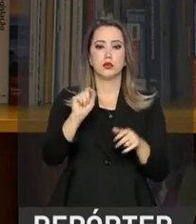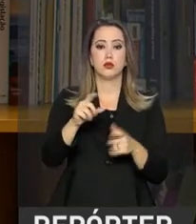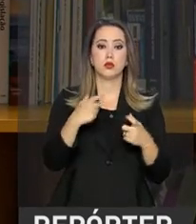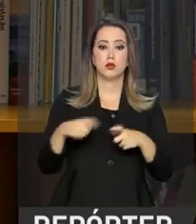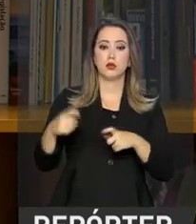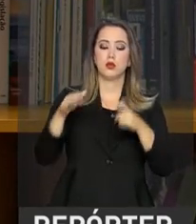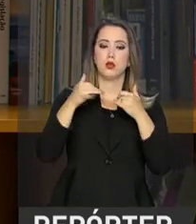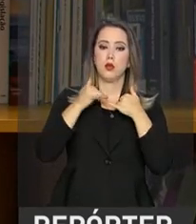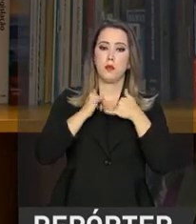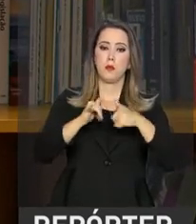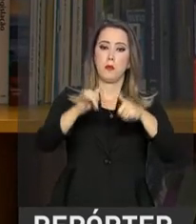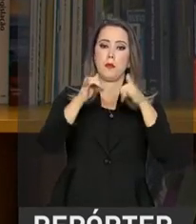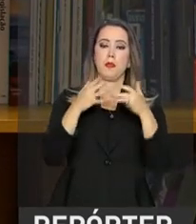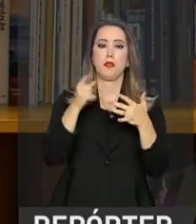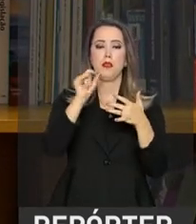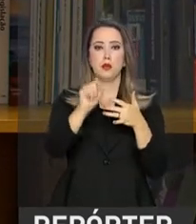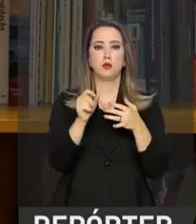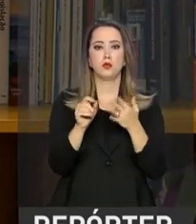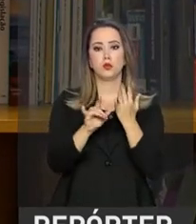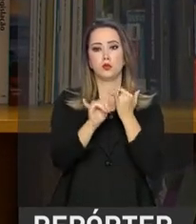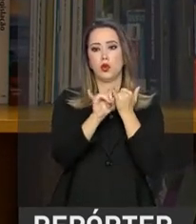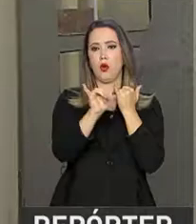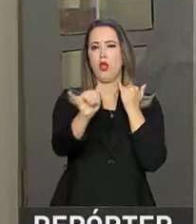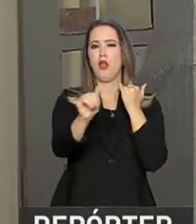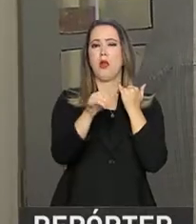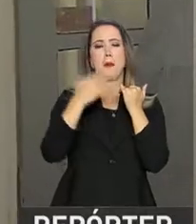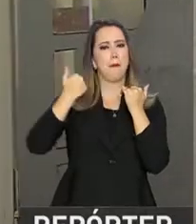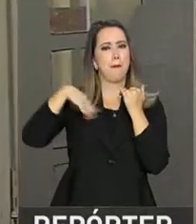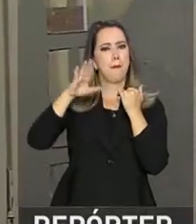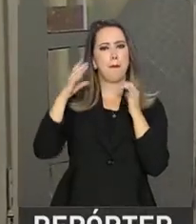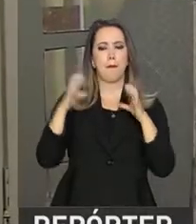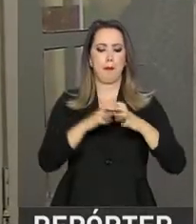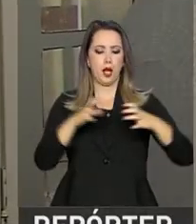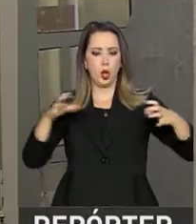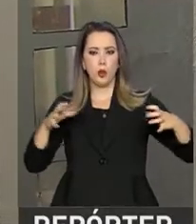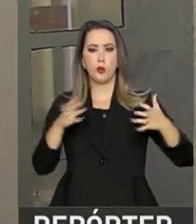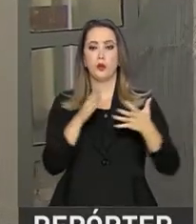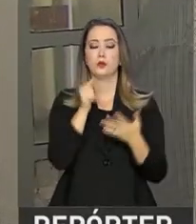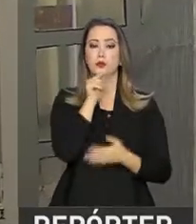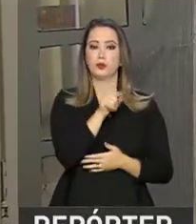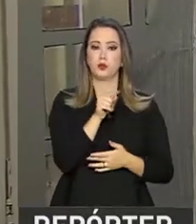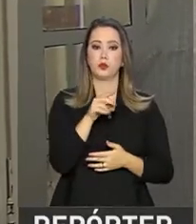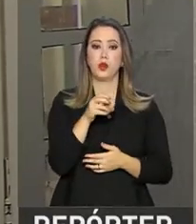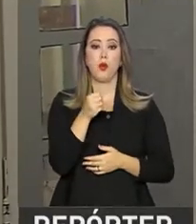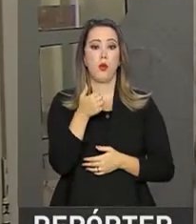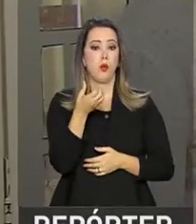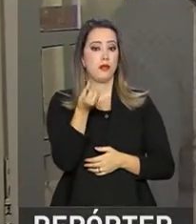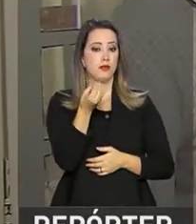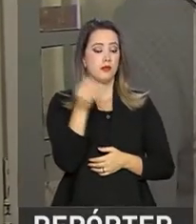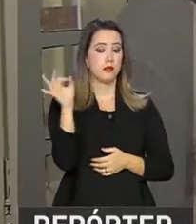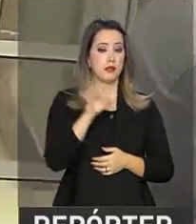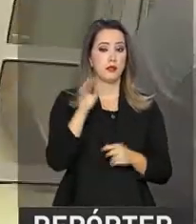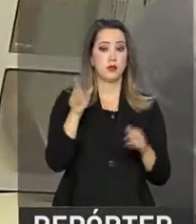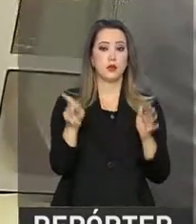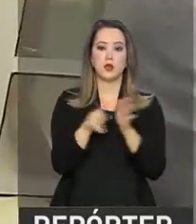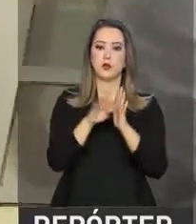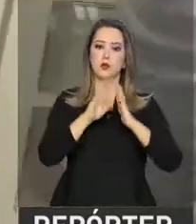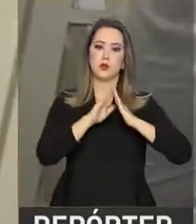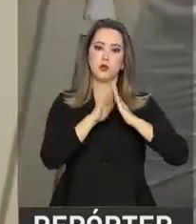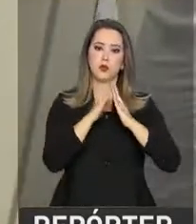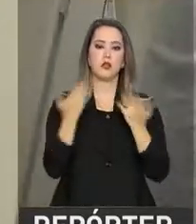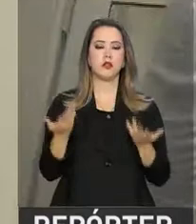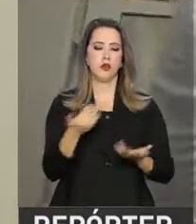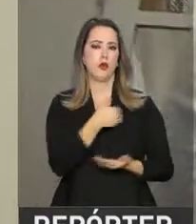fazer gerações onde um porte um pouco maior quase 60% dessas conexões no brasil estão em residências e o